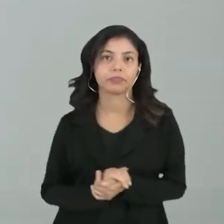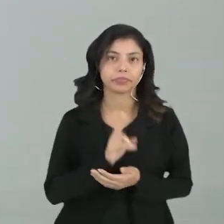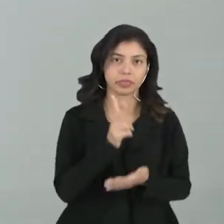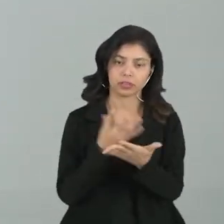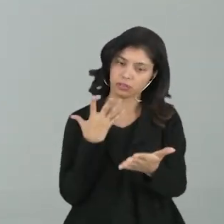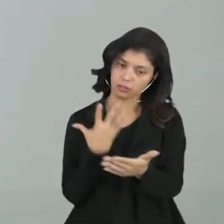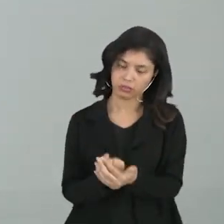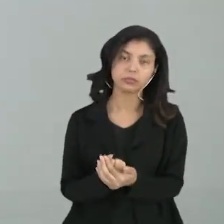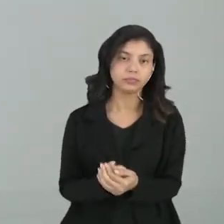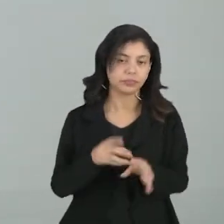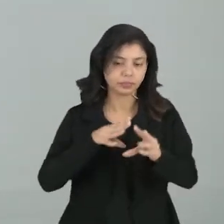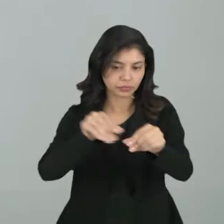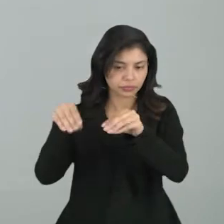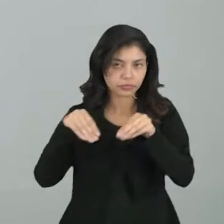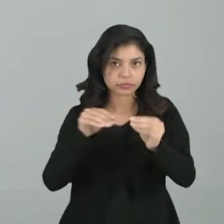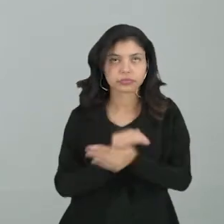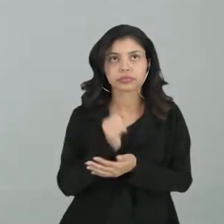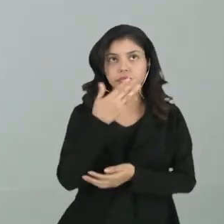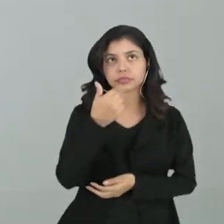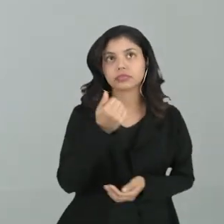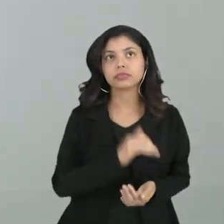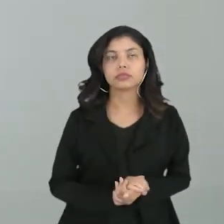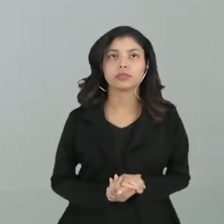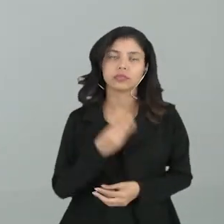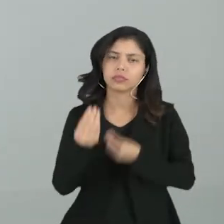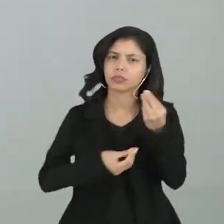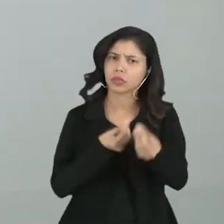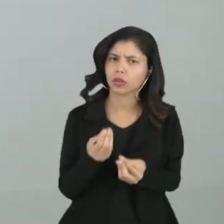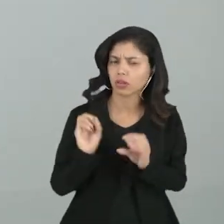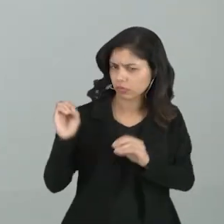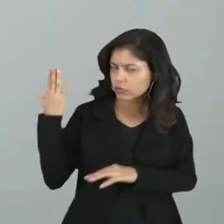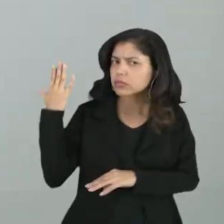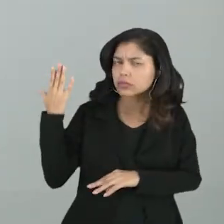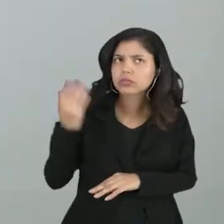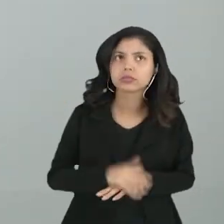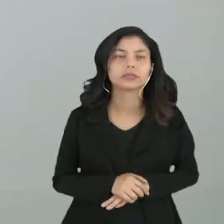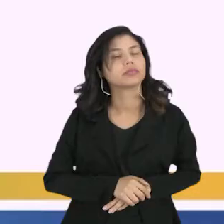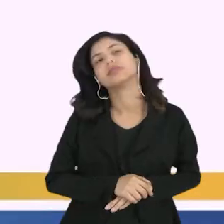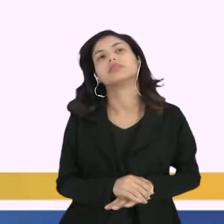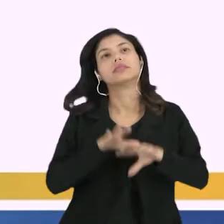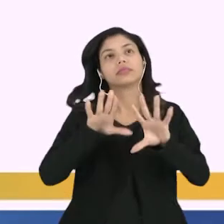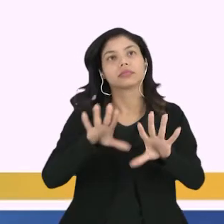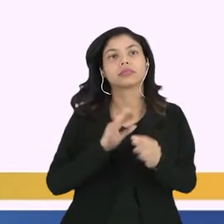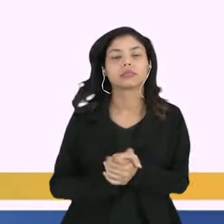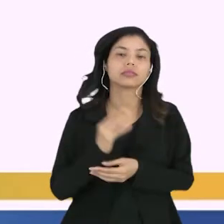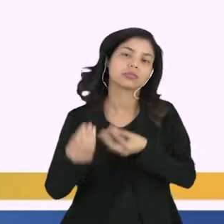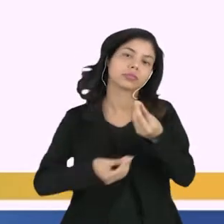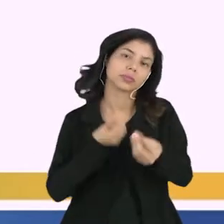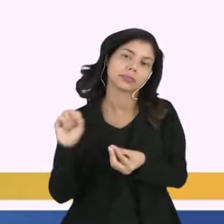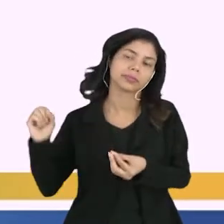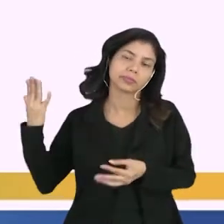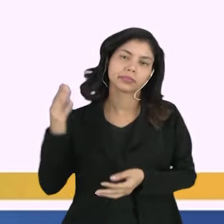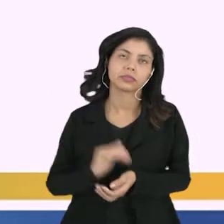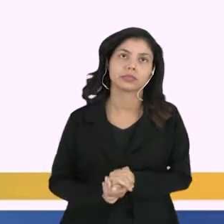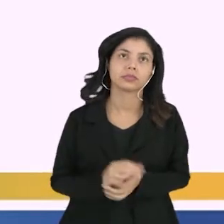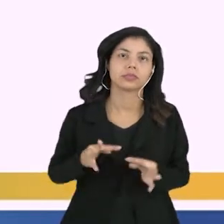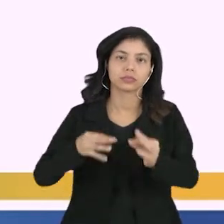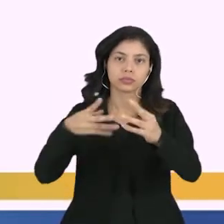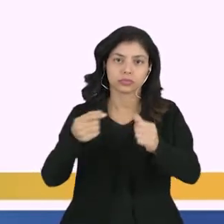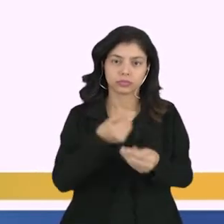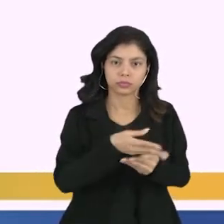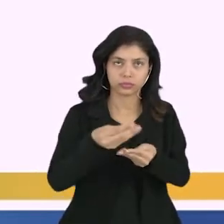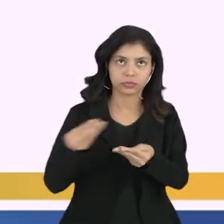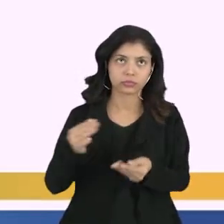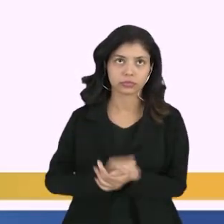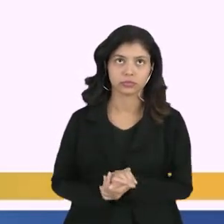posse, então, dessas terras, tá bom, pessoal? E como elas funcionavam, né? Como é que funcionava aí toda essa